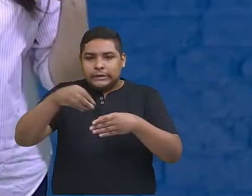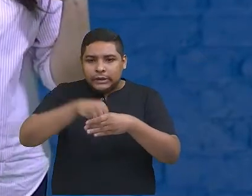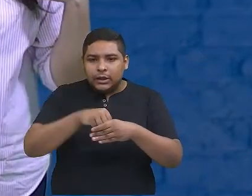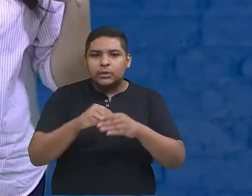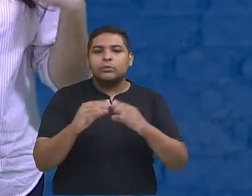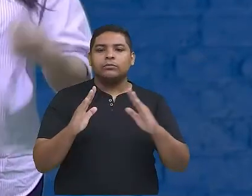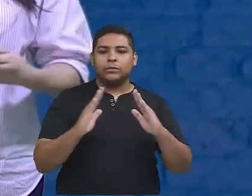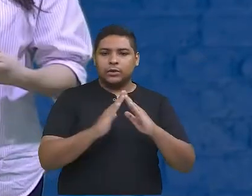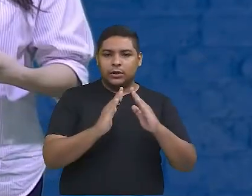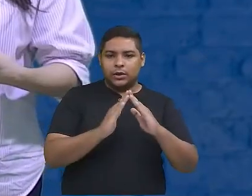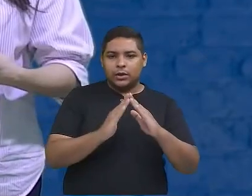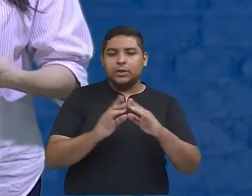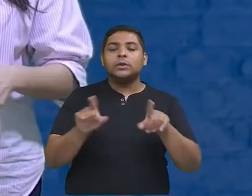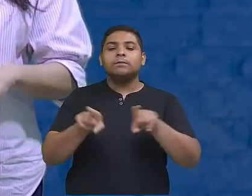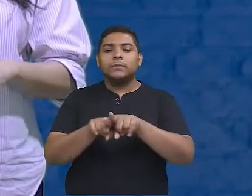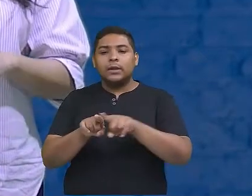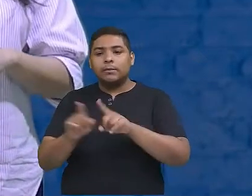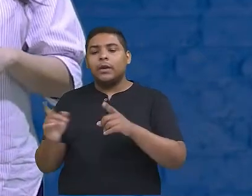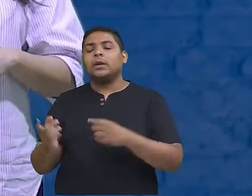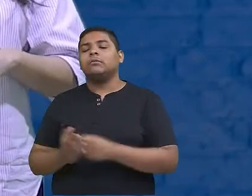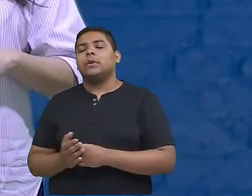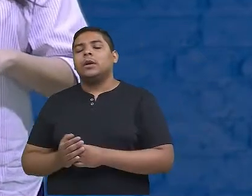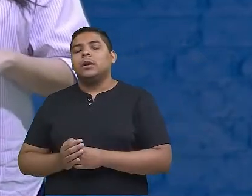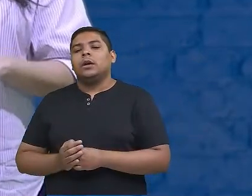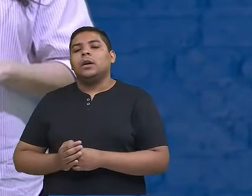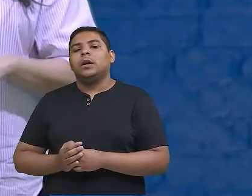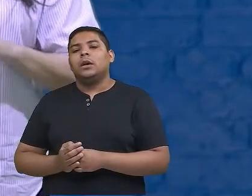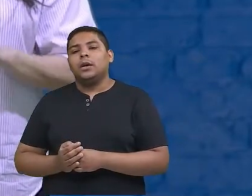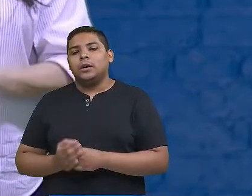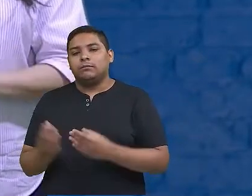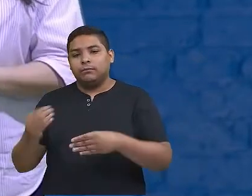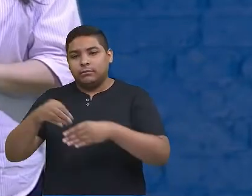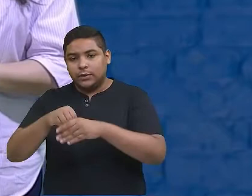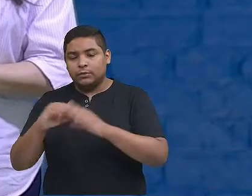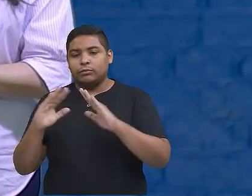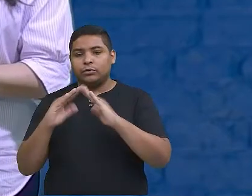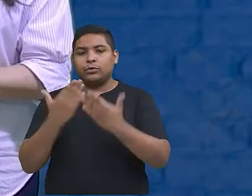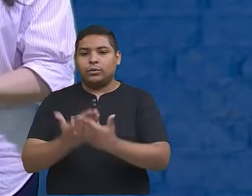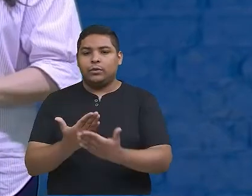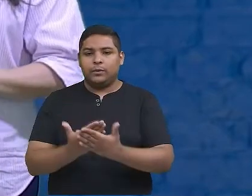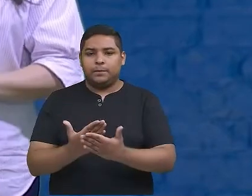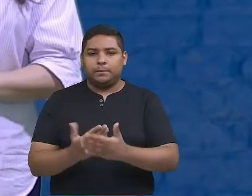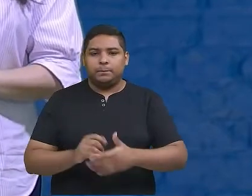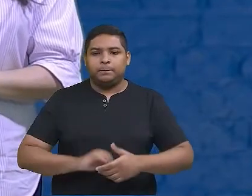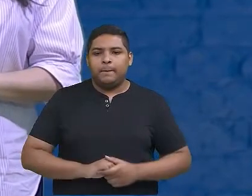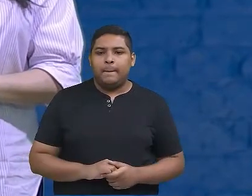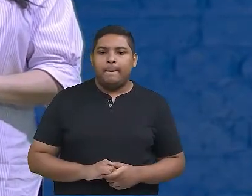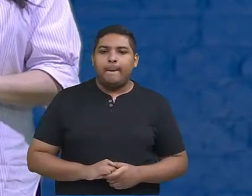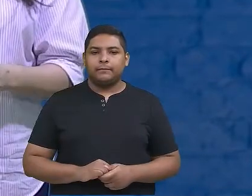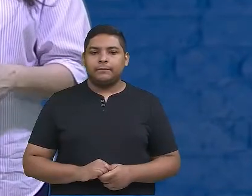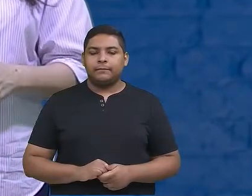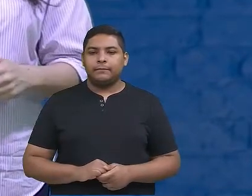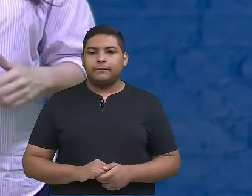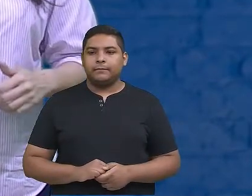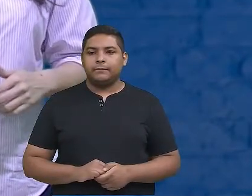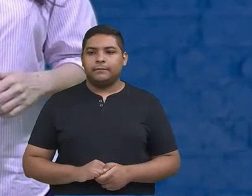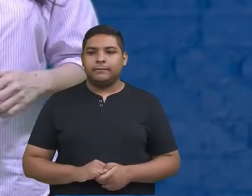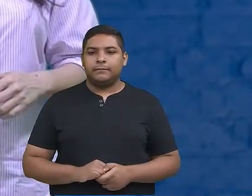escola, ok? Então, bora lá. Quais são as competências da amabilidade?